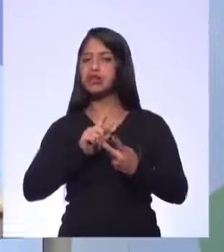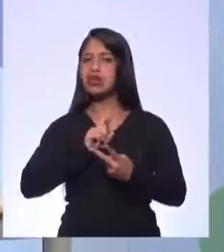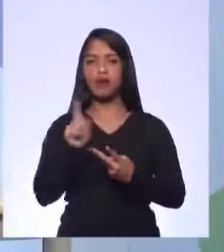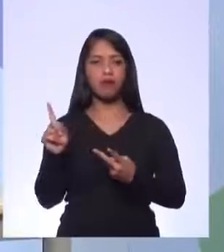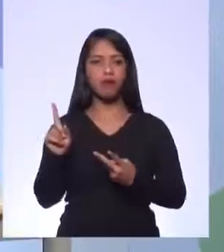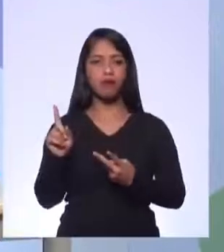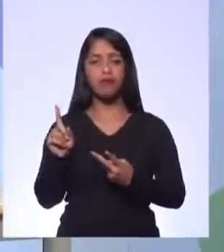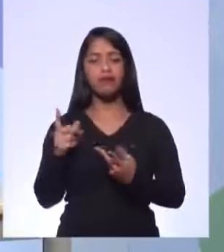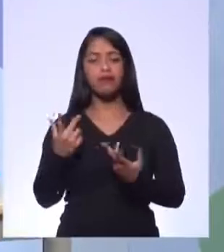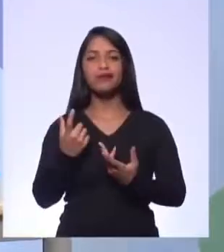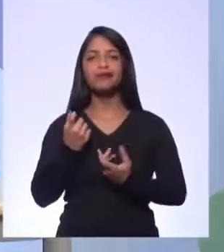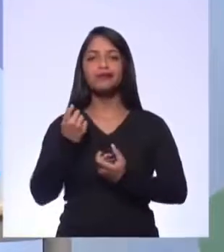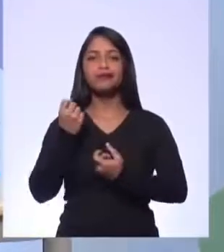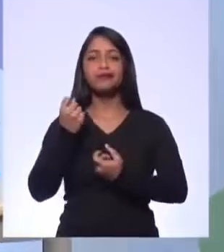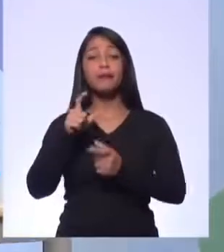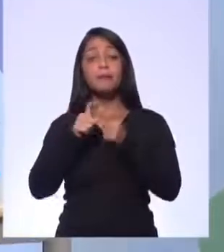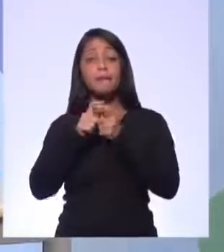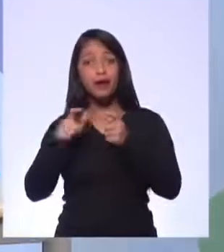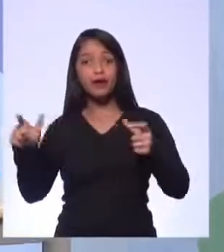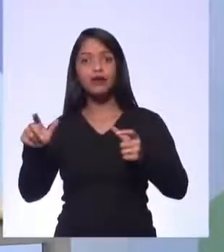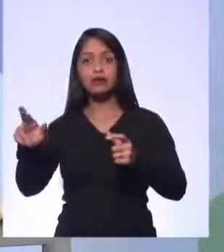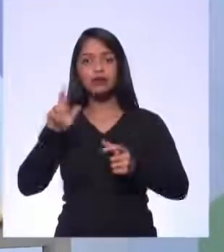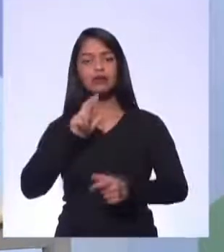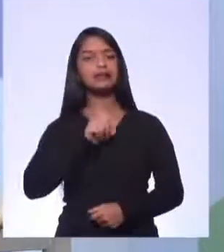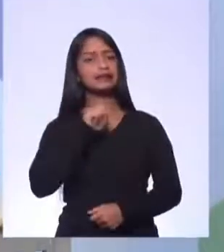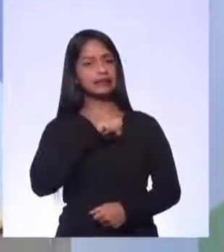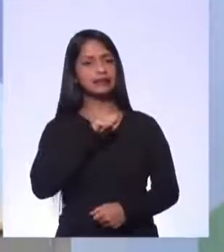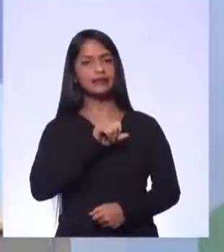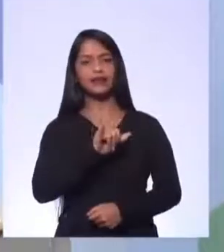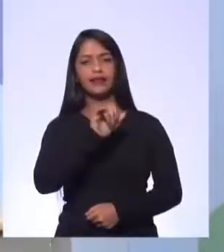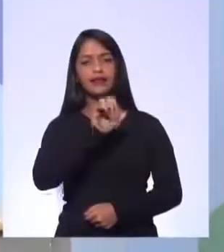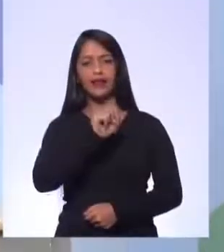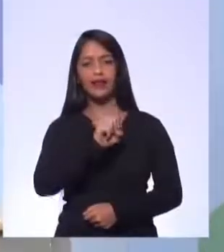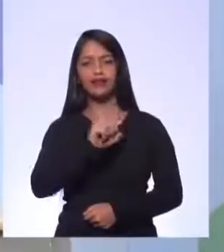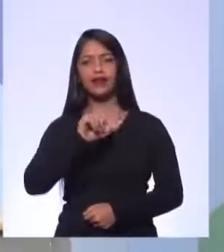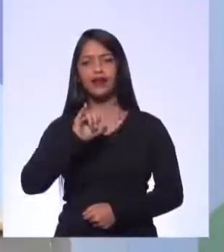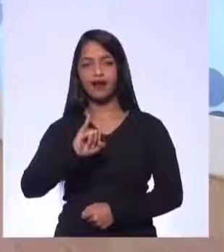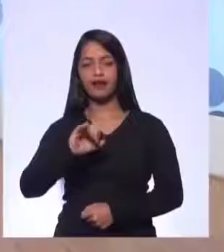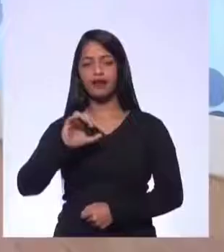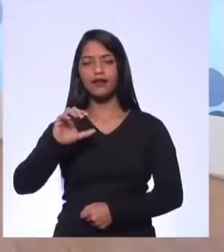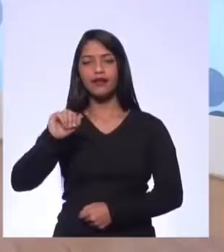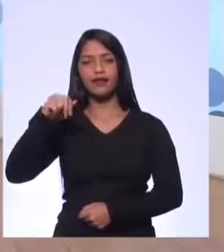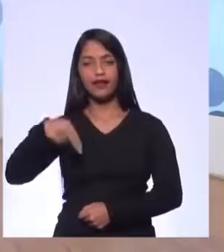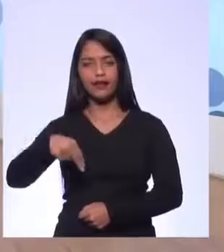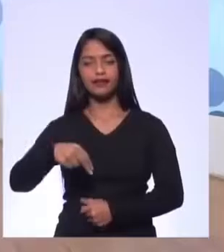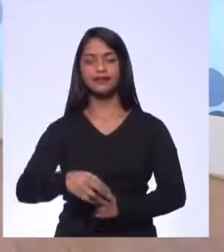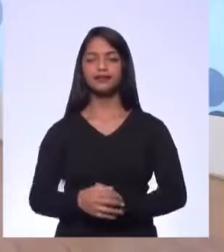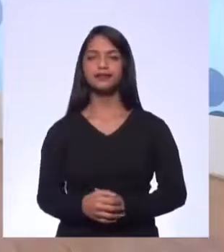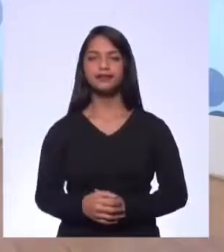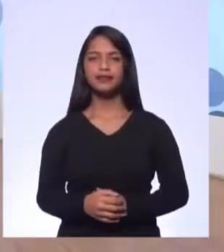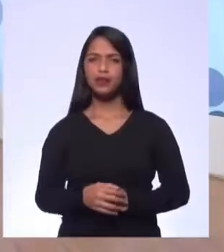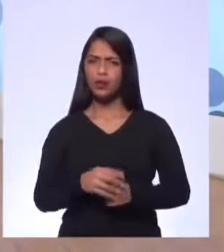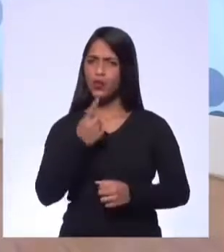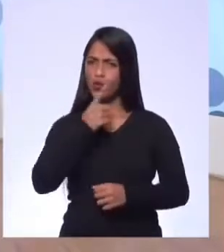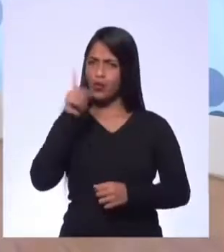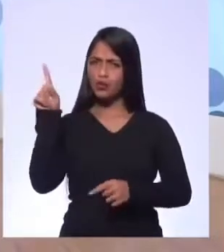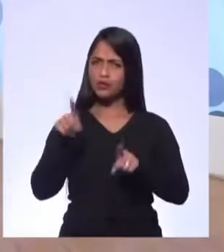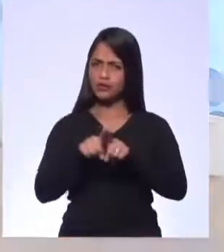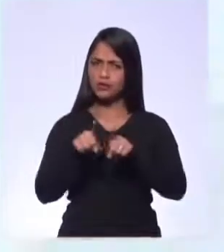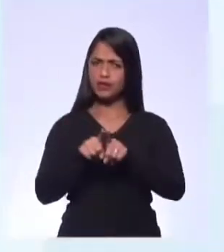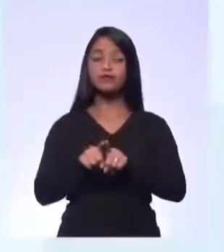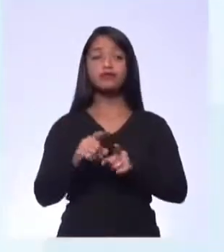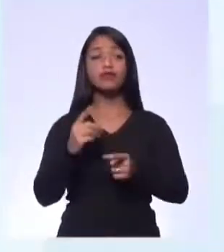bem. Mas a maioria respondeu yes, I can para a Maria. Até para a última? Tem mais uma pergunta. Can you